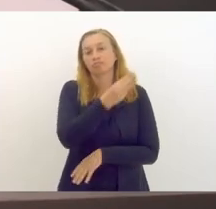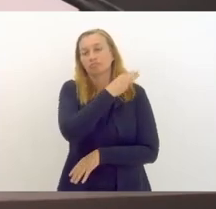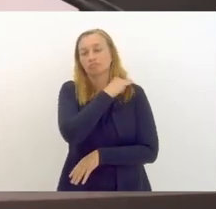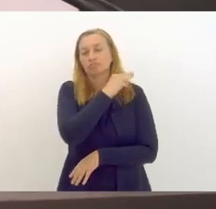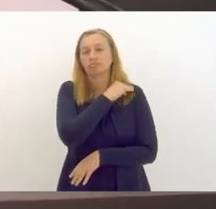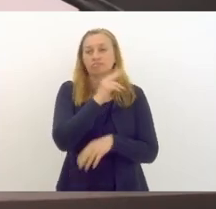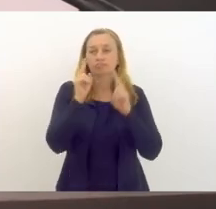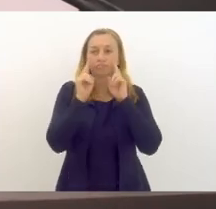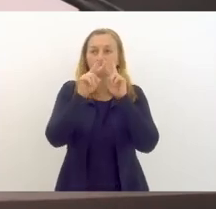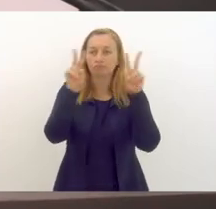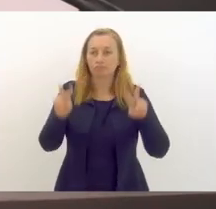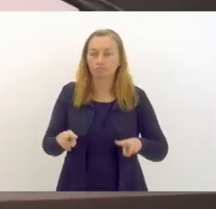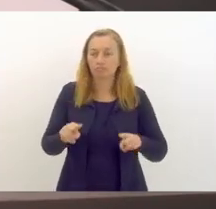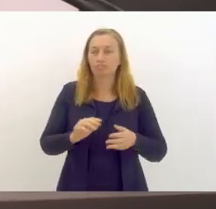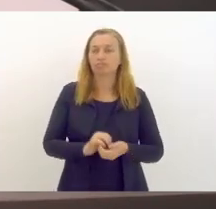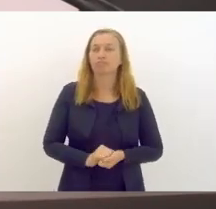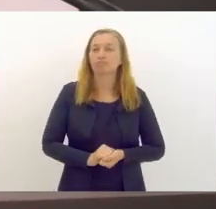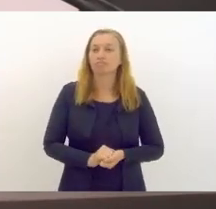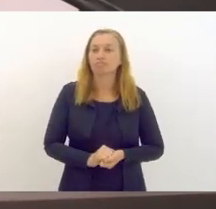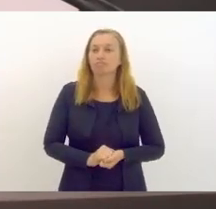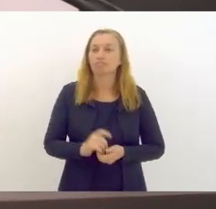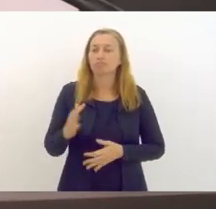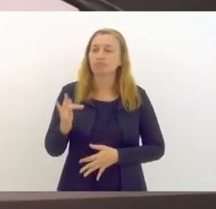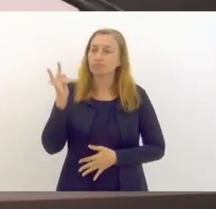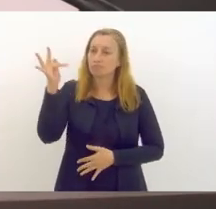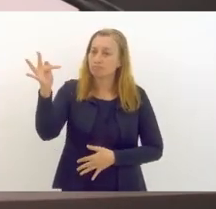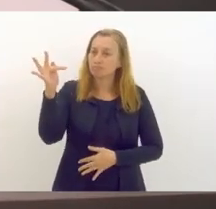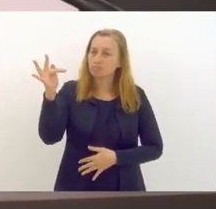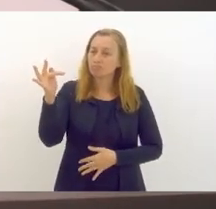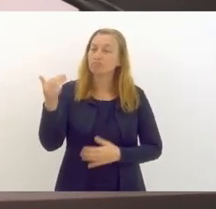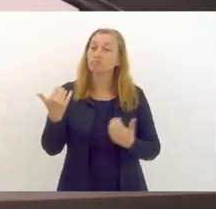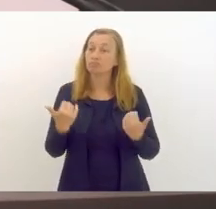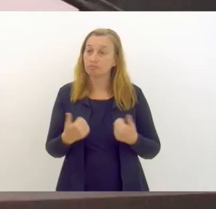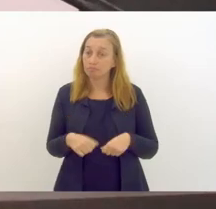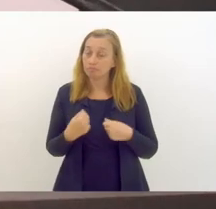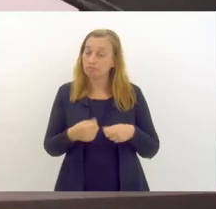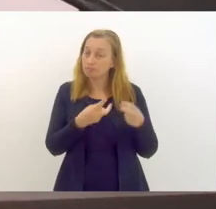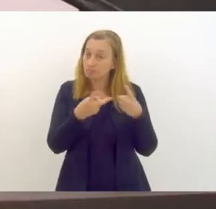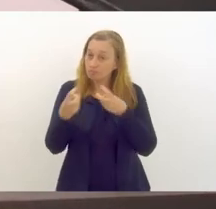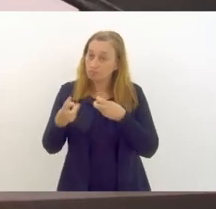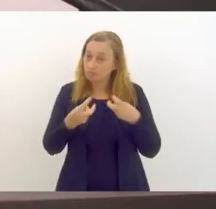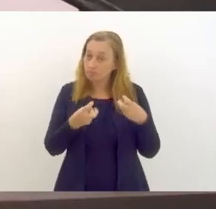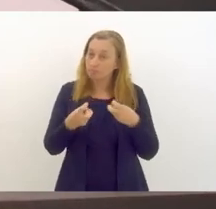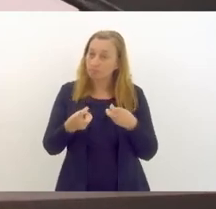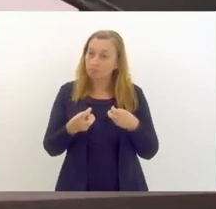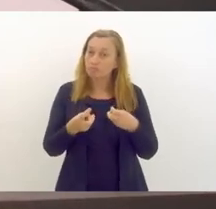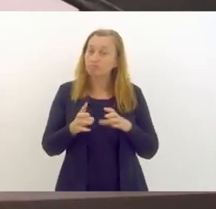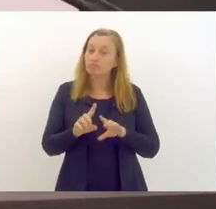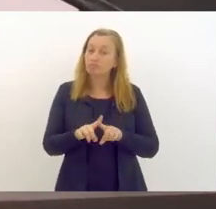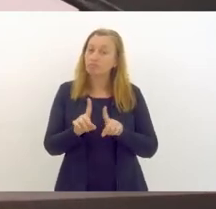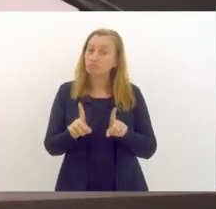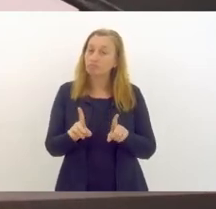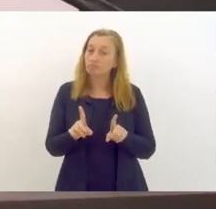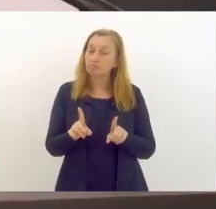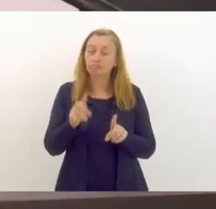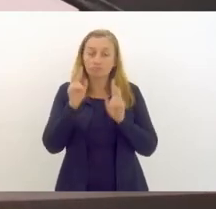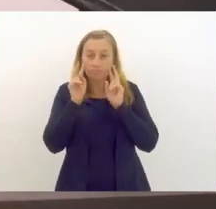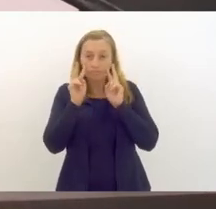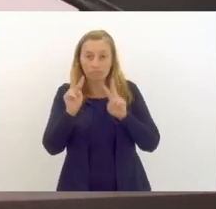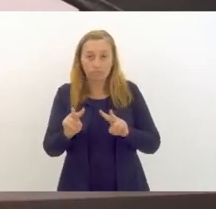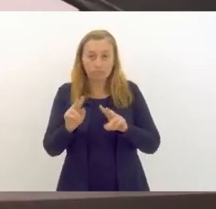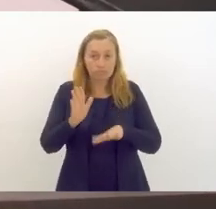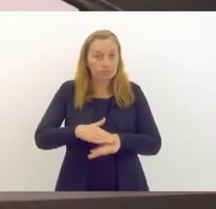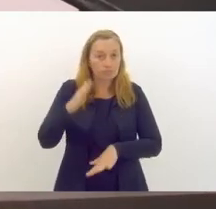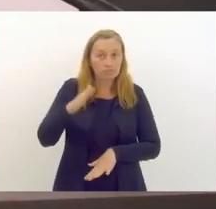visão de futuro que deve ser observada, mas com o máximo de atenção.